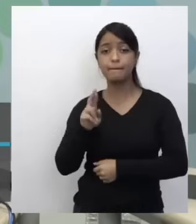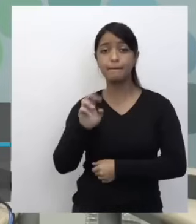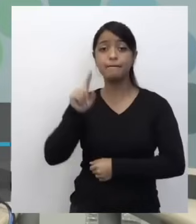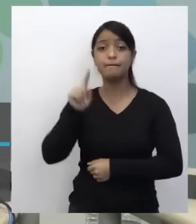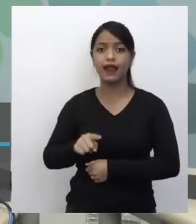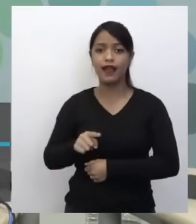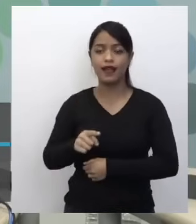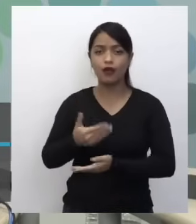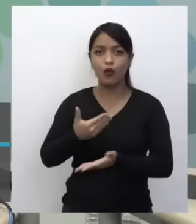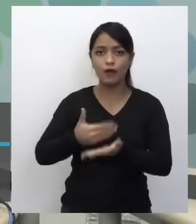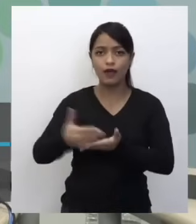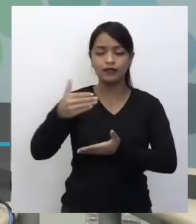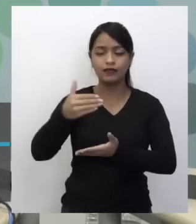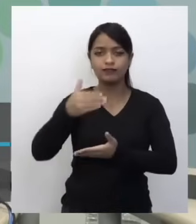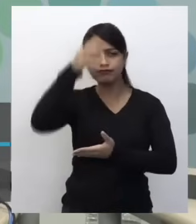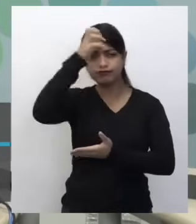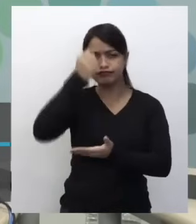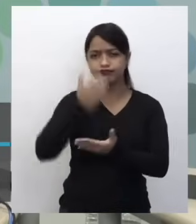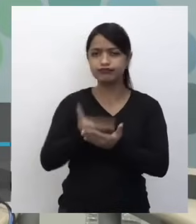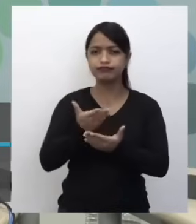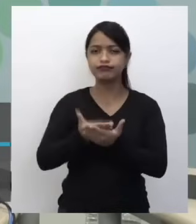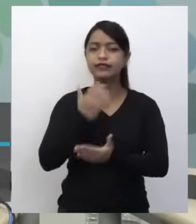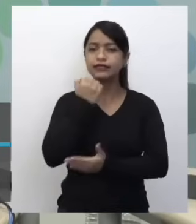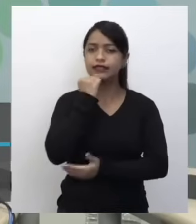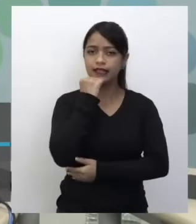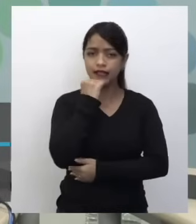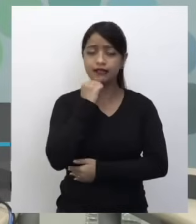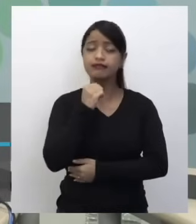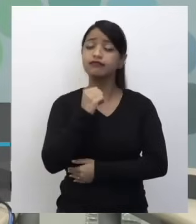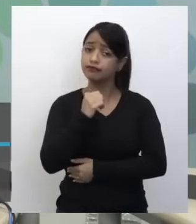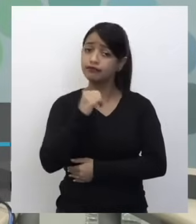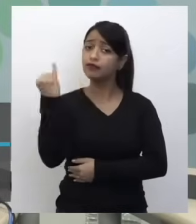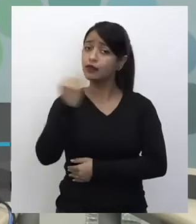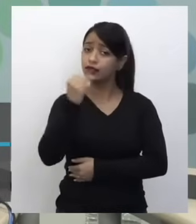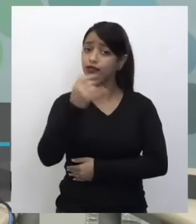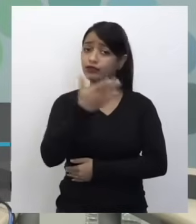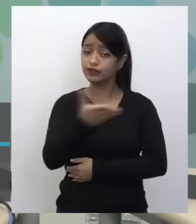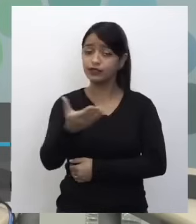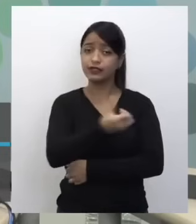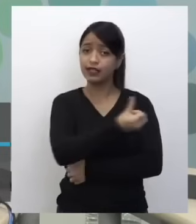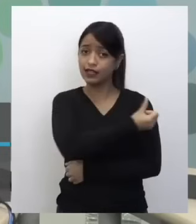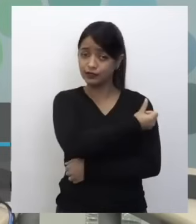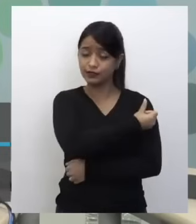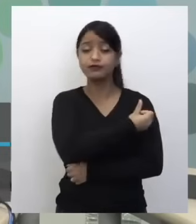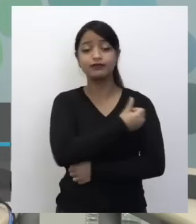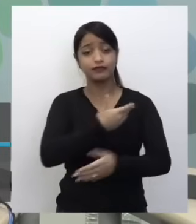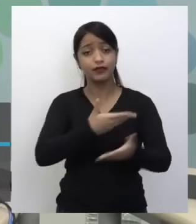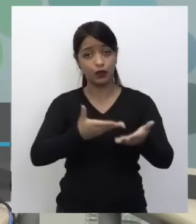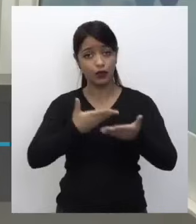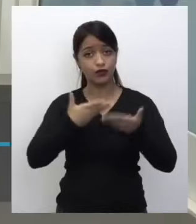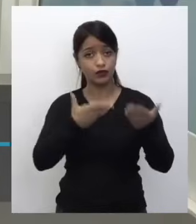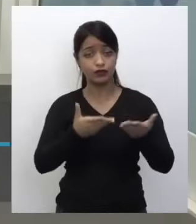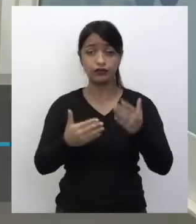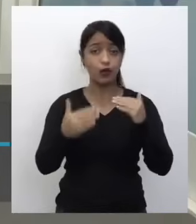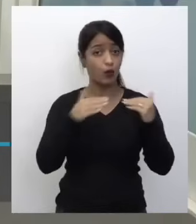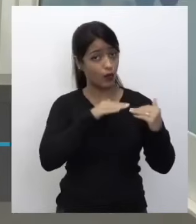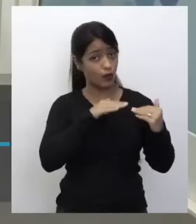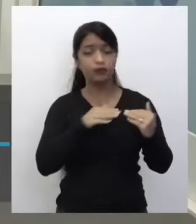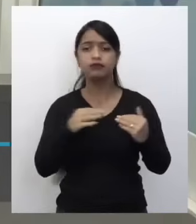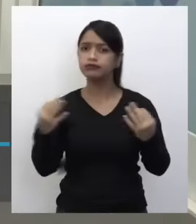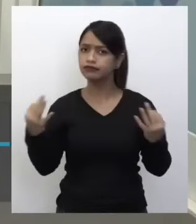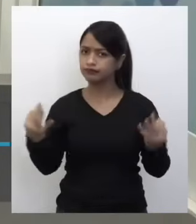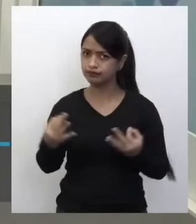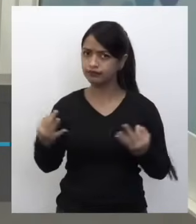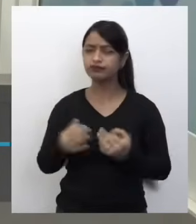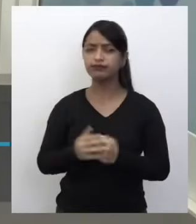importante, principalmente você que está no sexto ano, né? Então, fica o convite para esse momento, né, professor? Perfeito. Quanto mais a participação